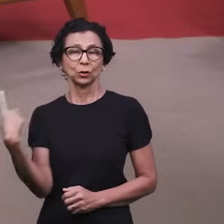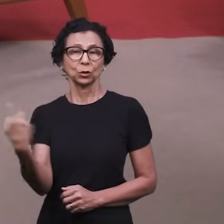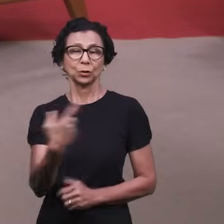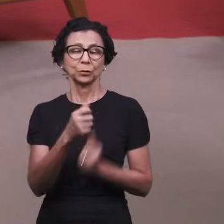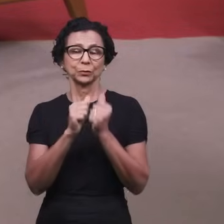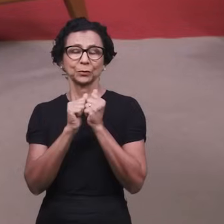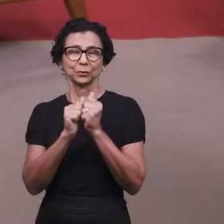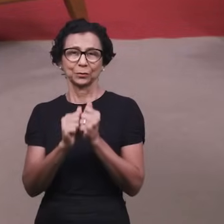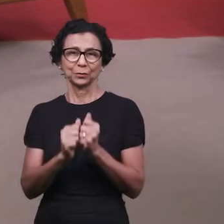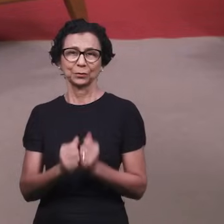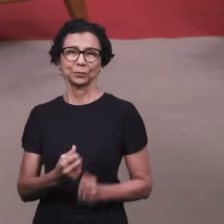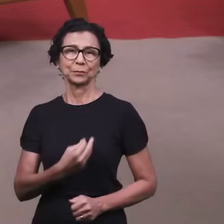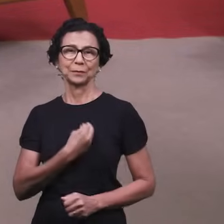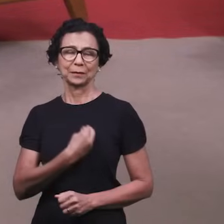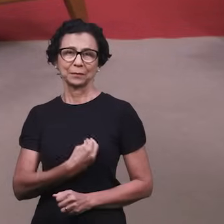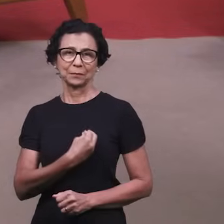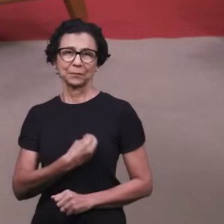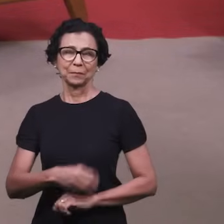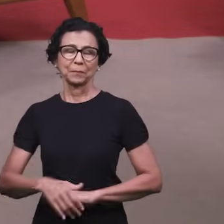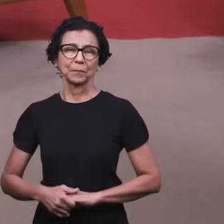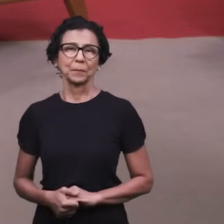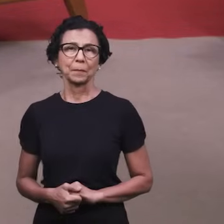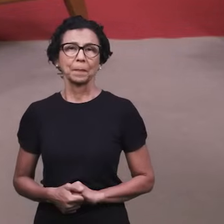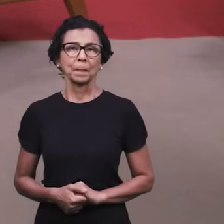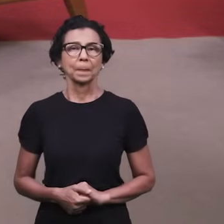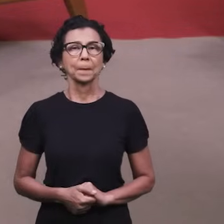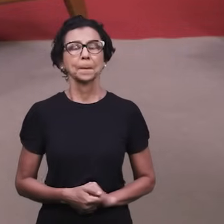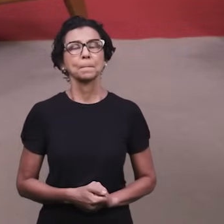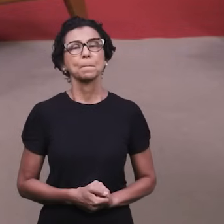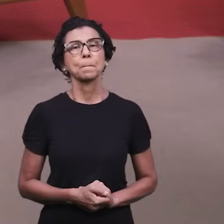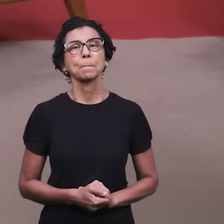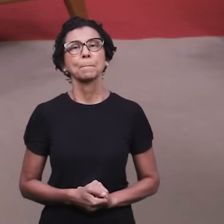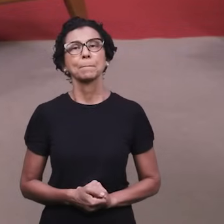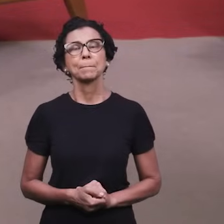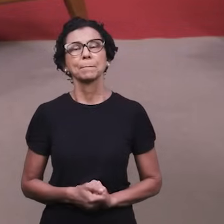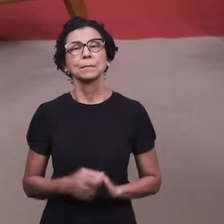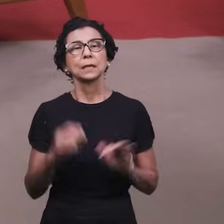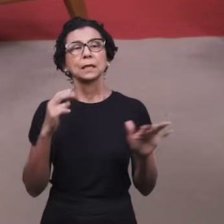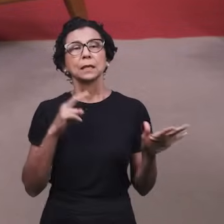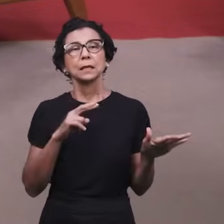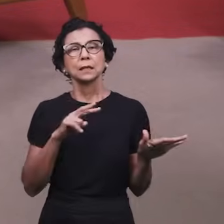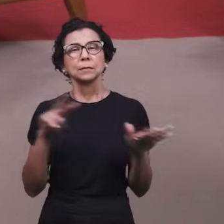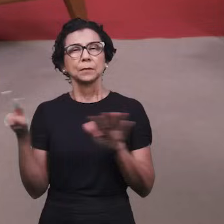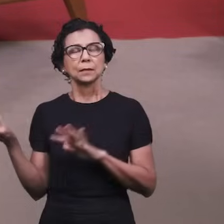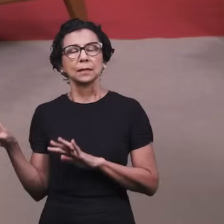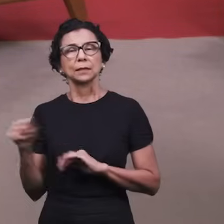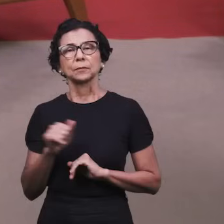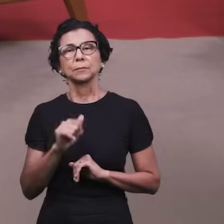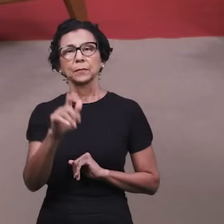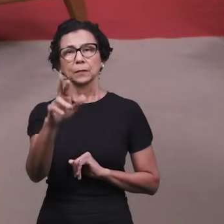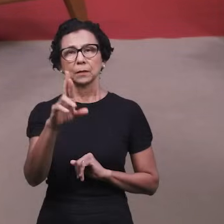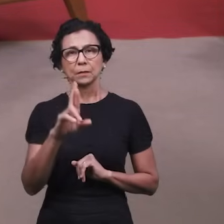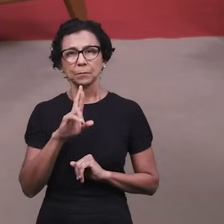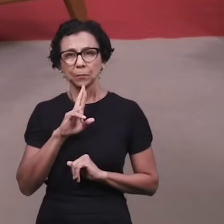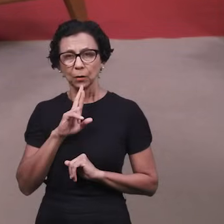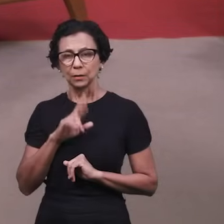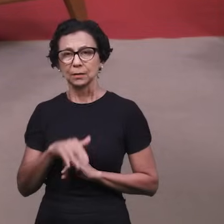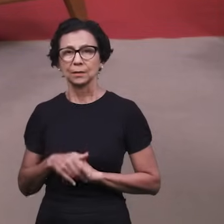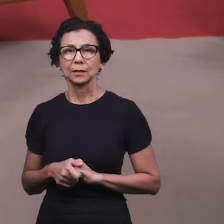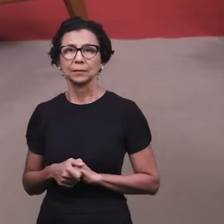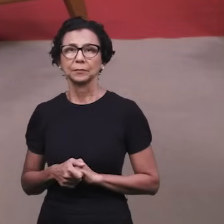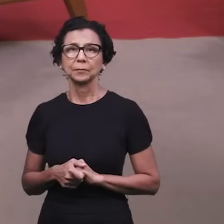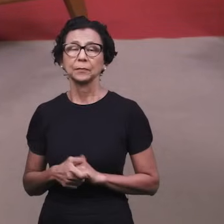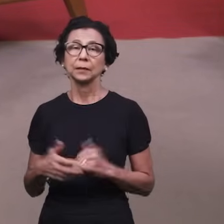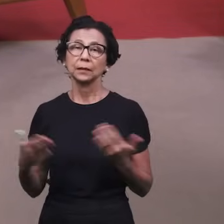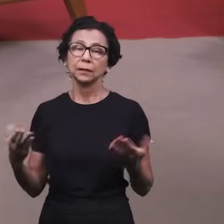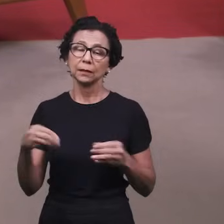dessas características da igreja fiel. E a gente vai trazer para você aqui duas respostas que foram enviadas. A primeira veio de Belo